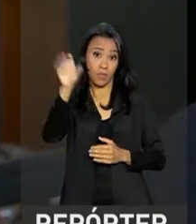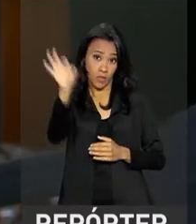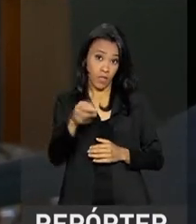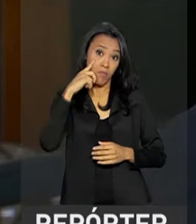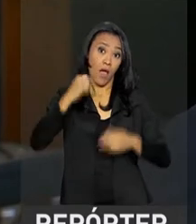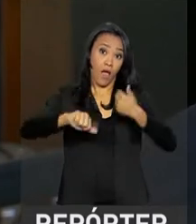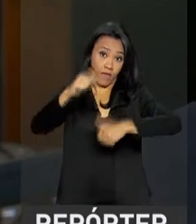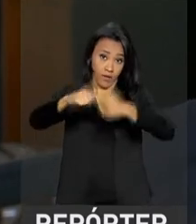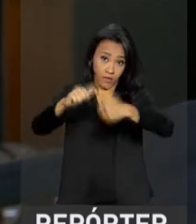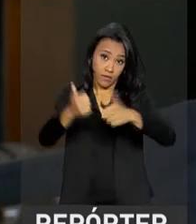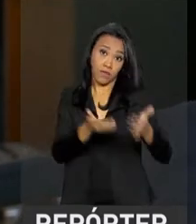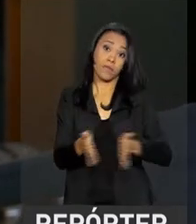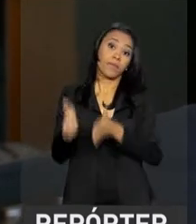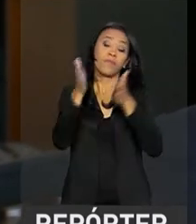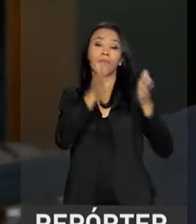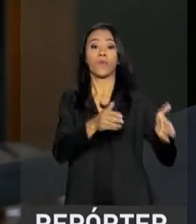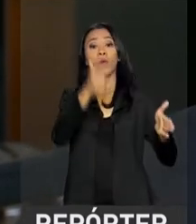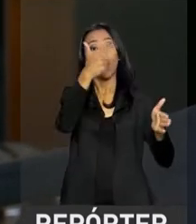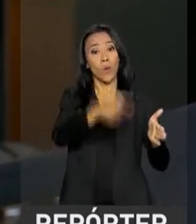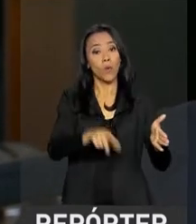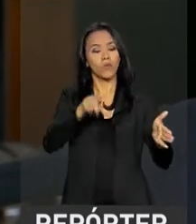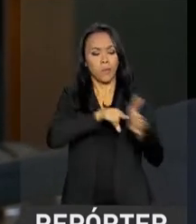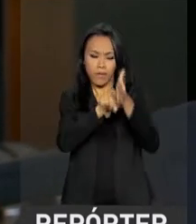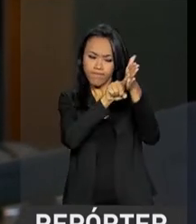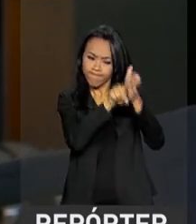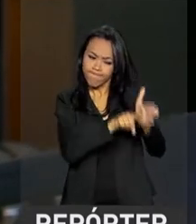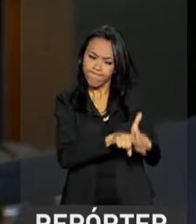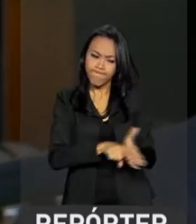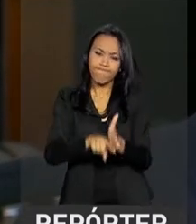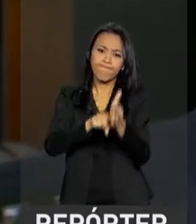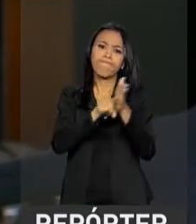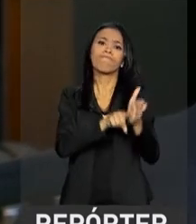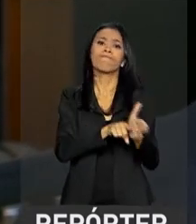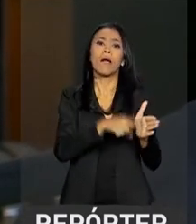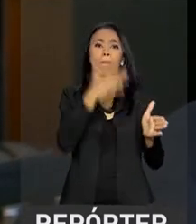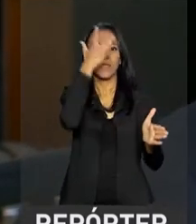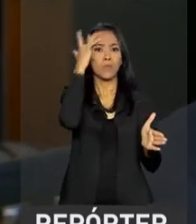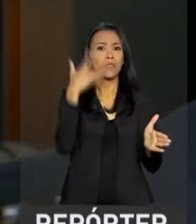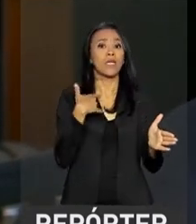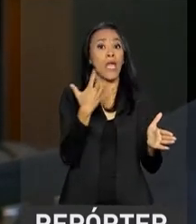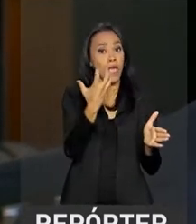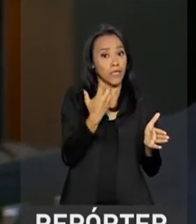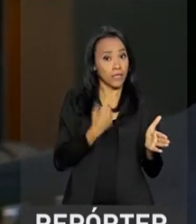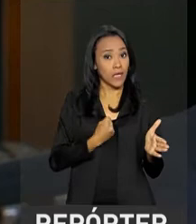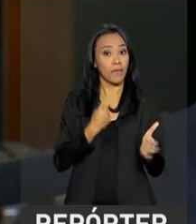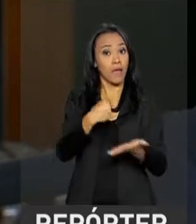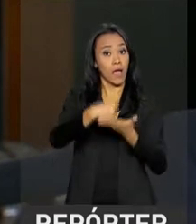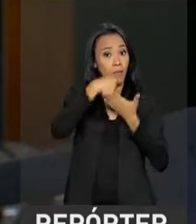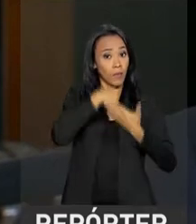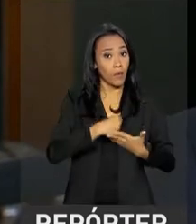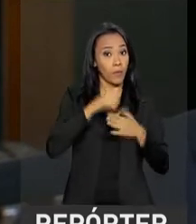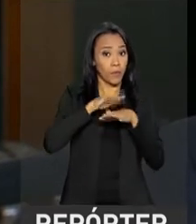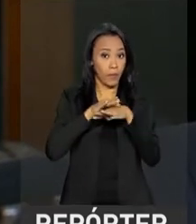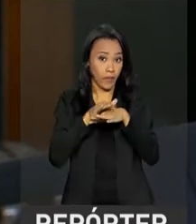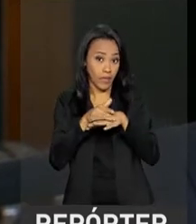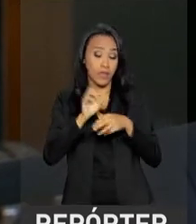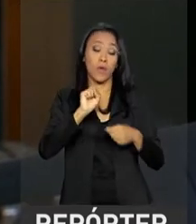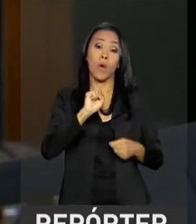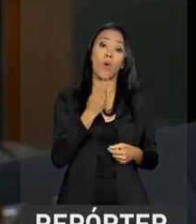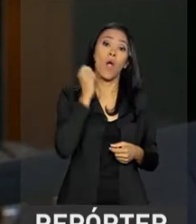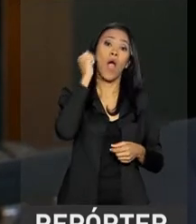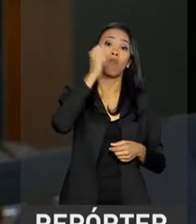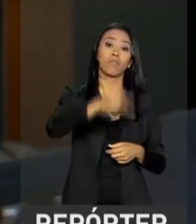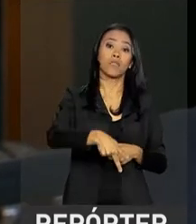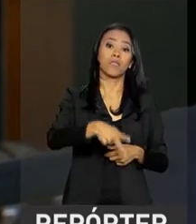revisão dos benefícios onde nós estamos verificando pessoas que recebe indevidamente auxílio doença ou aposentadoria por